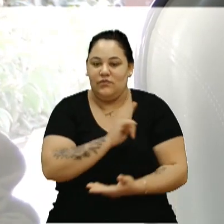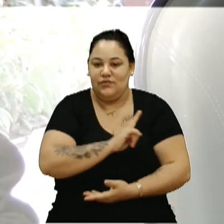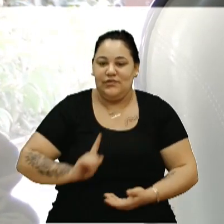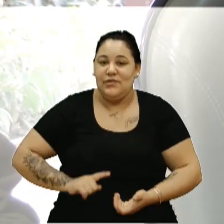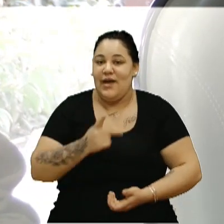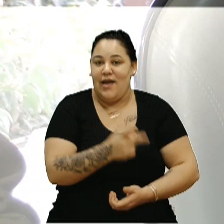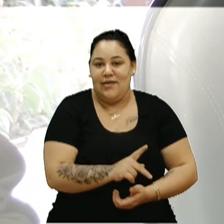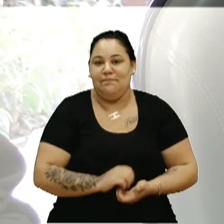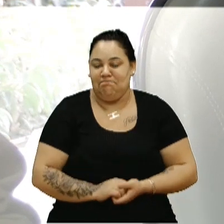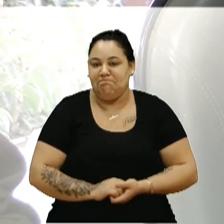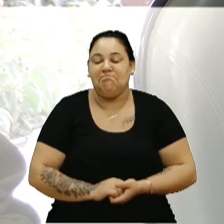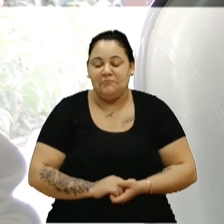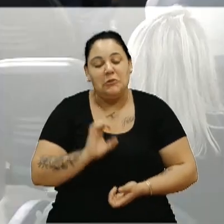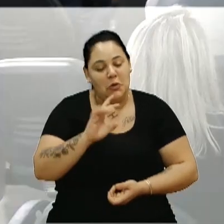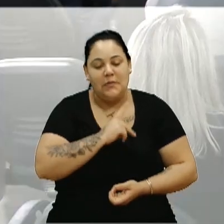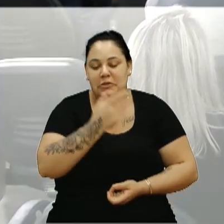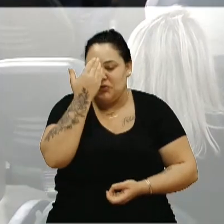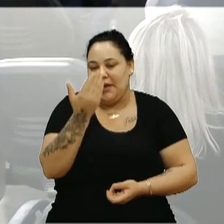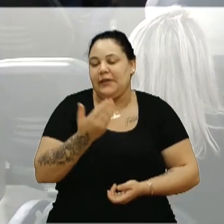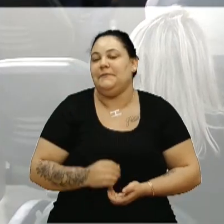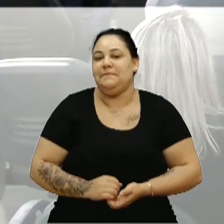nosso município. Era isso, senhora presidente. Muito obrigado.